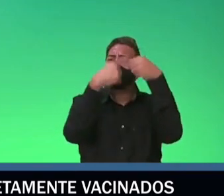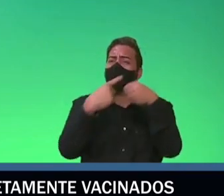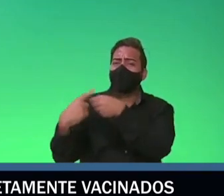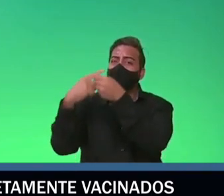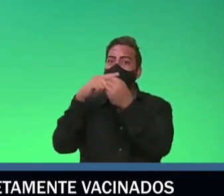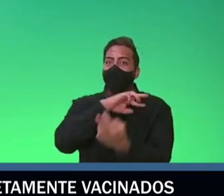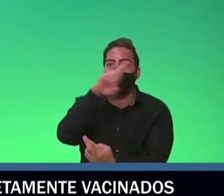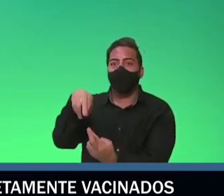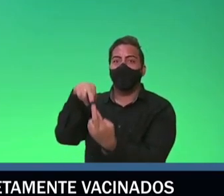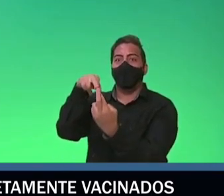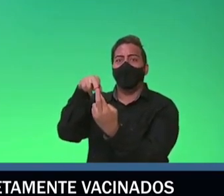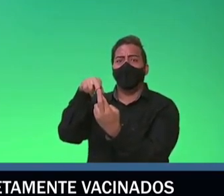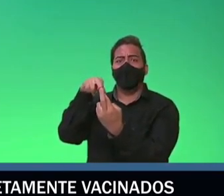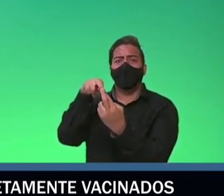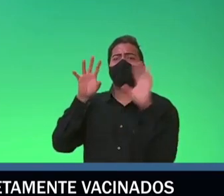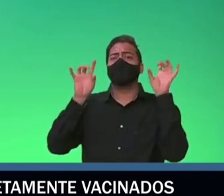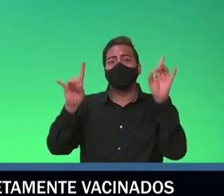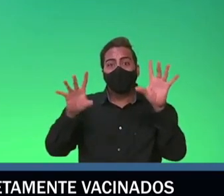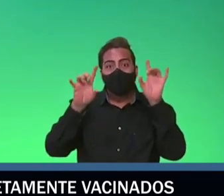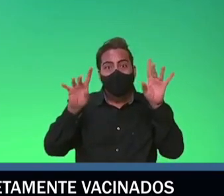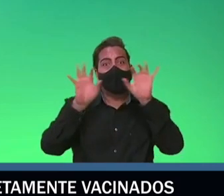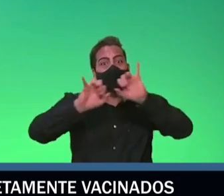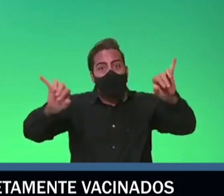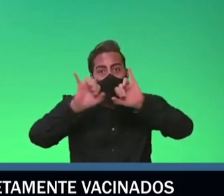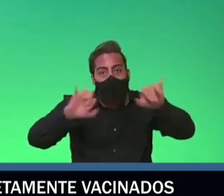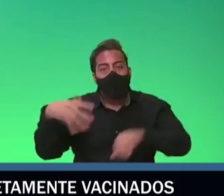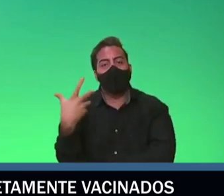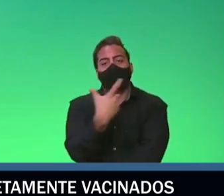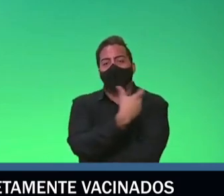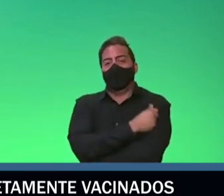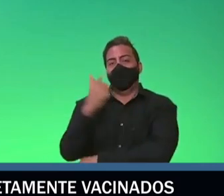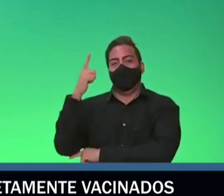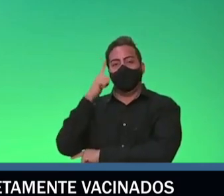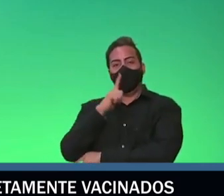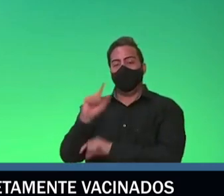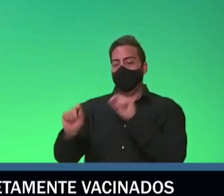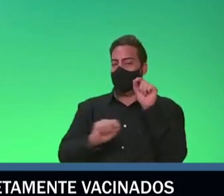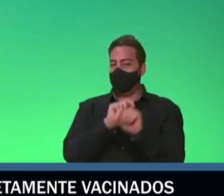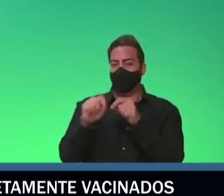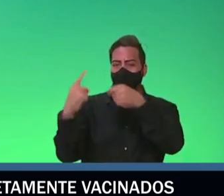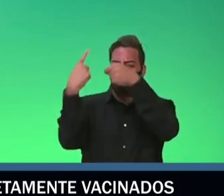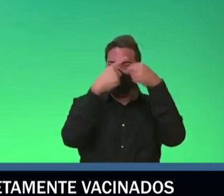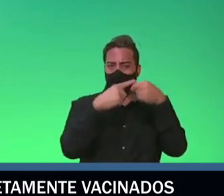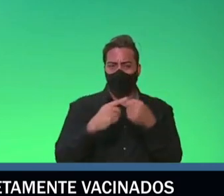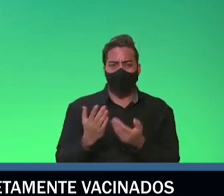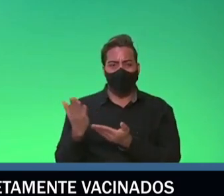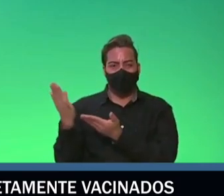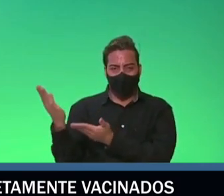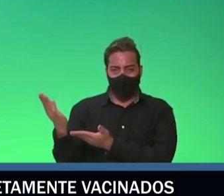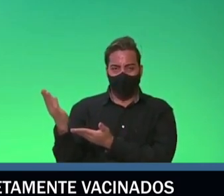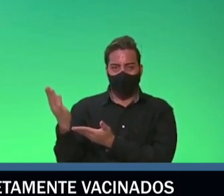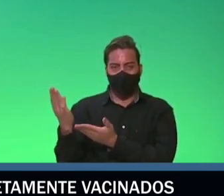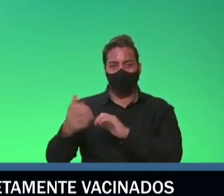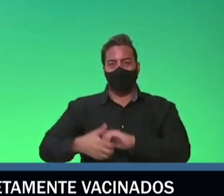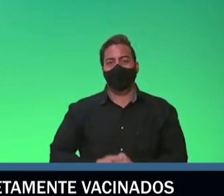que tem a maior celeridade e a campanha de vacinação aqui no estado de Mato Grosso do Sul estão eles eldorado.com